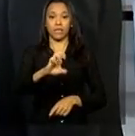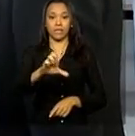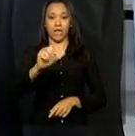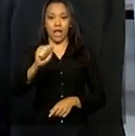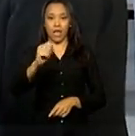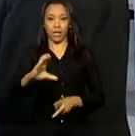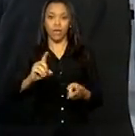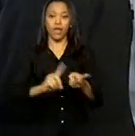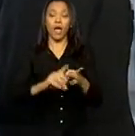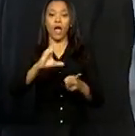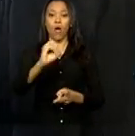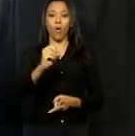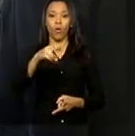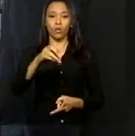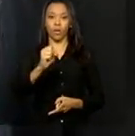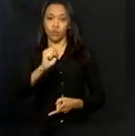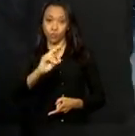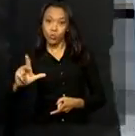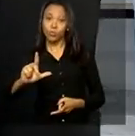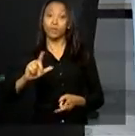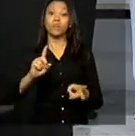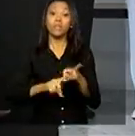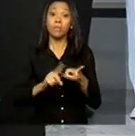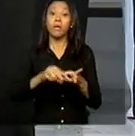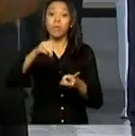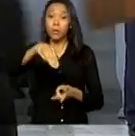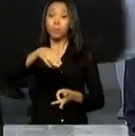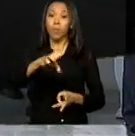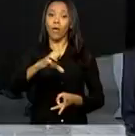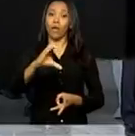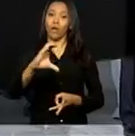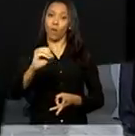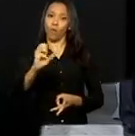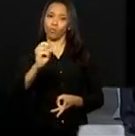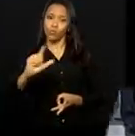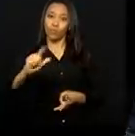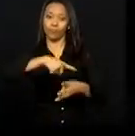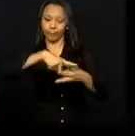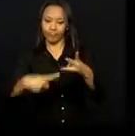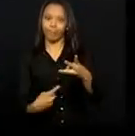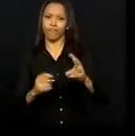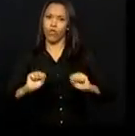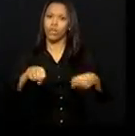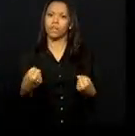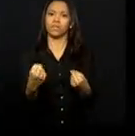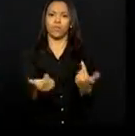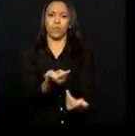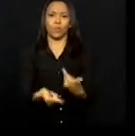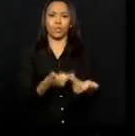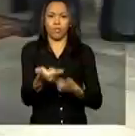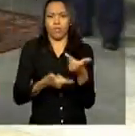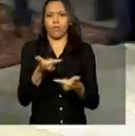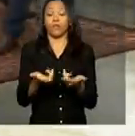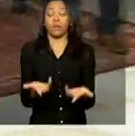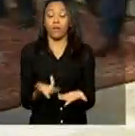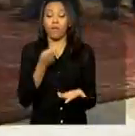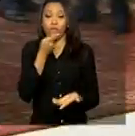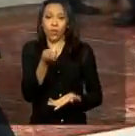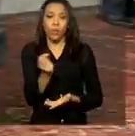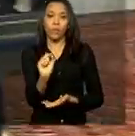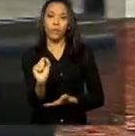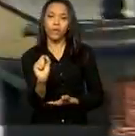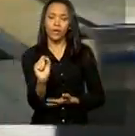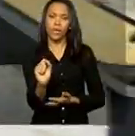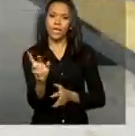Isso. Um elemento, se vocês me permitem, um elemento bastante característico e interessante do discurso foi o fato de que, em